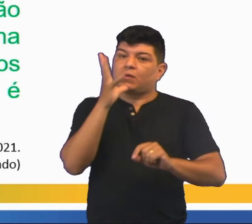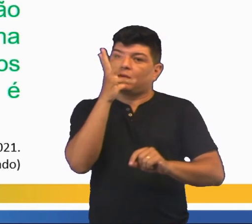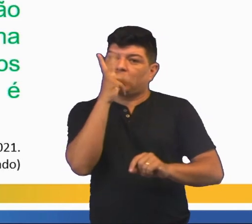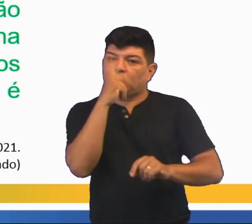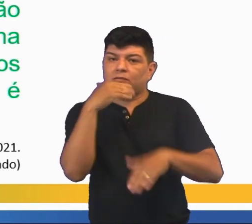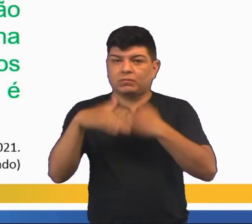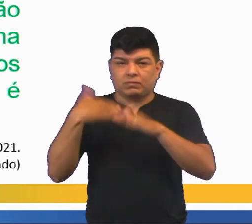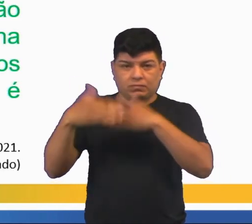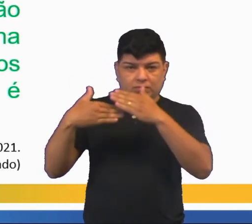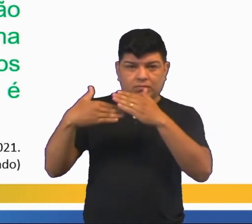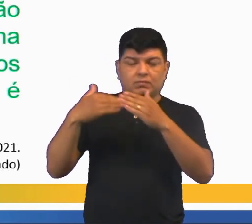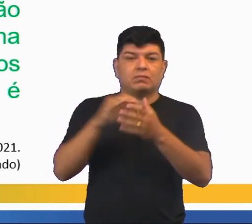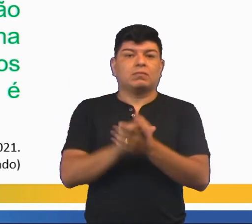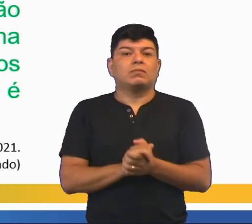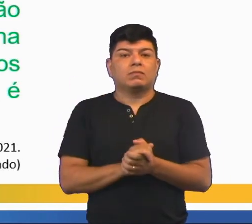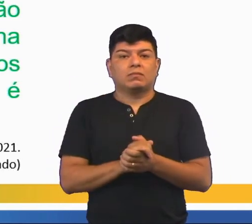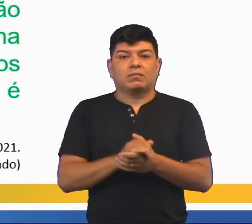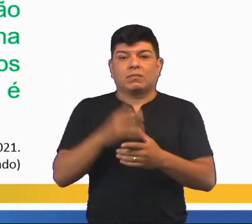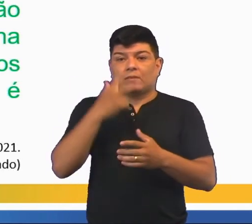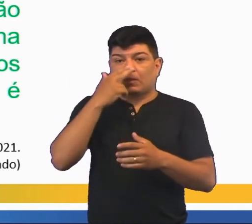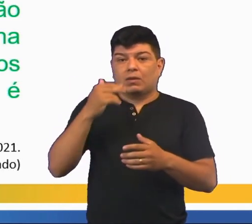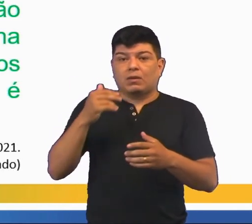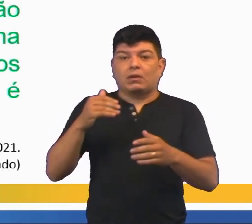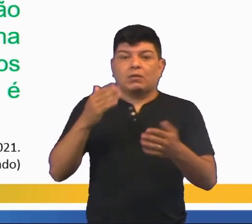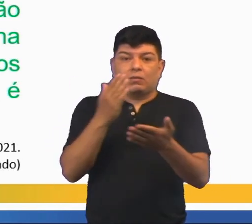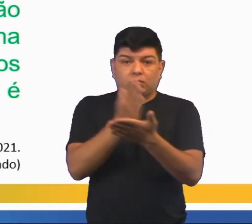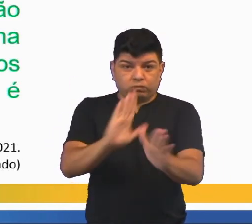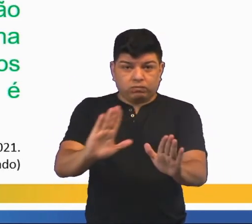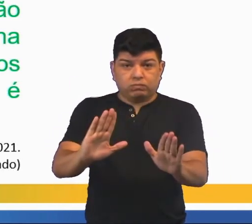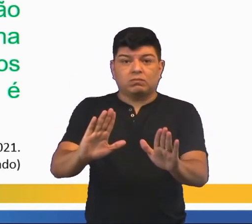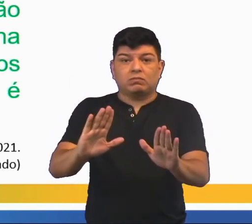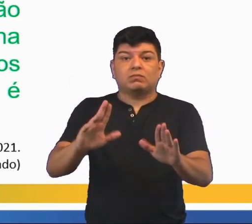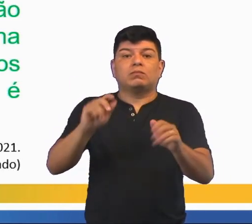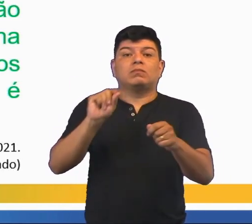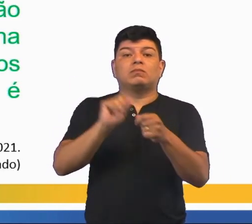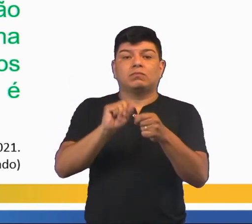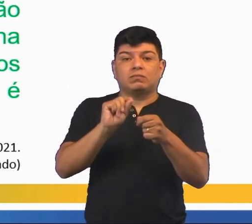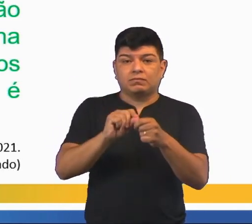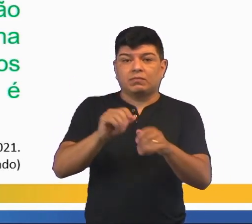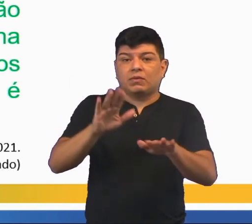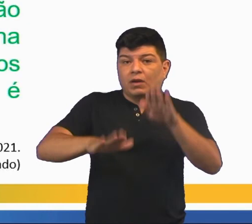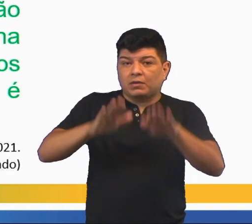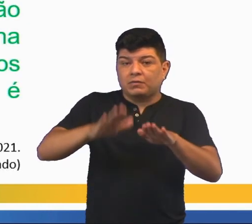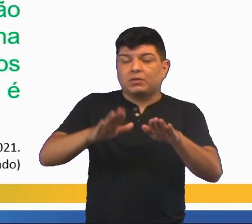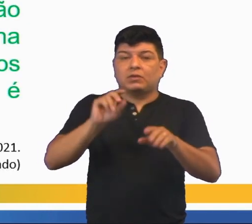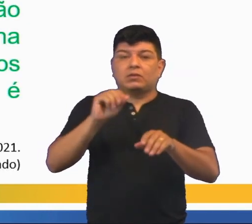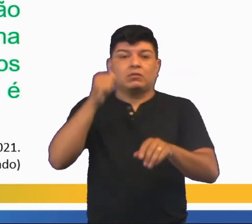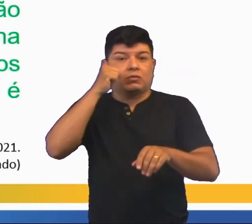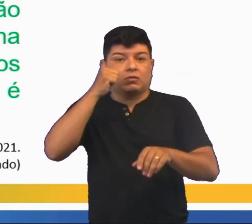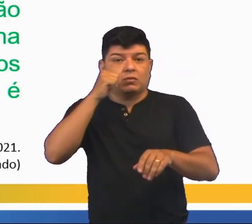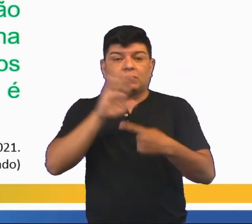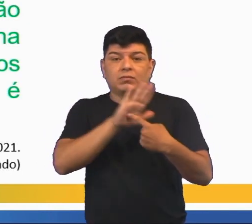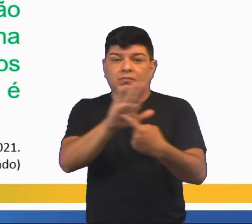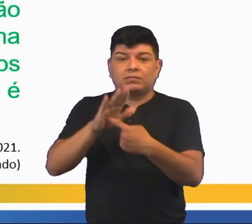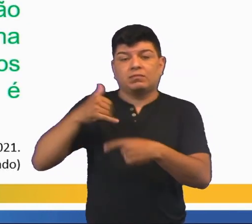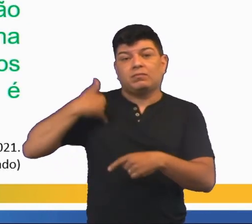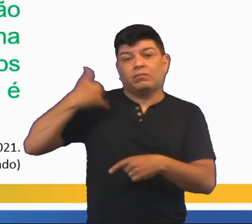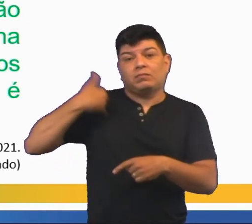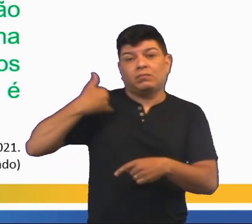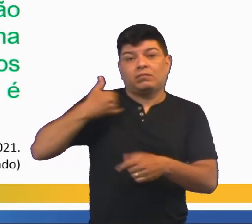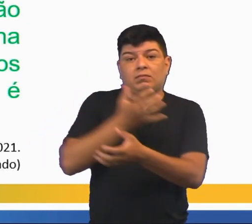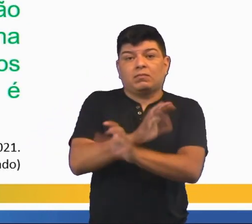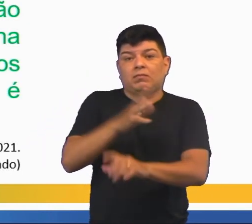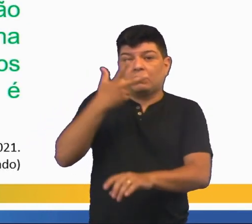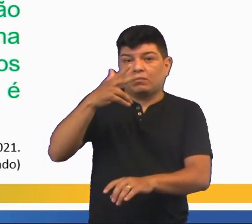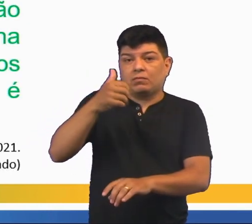retardar o desenvolvimento. A interrupção desse tratamento é feita, em geral, quando a menina apresenta idade